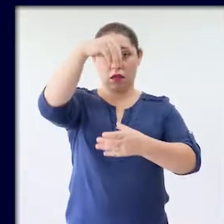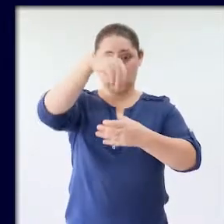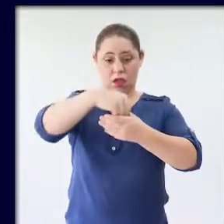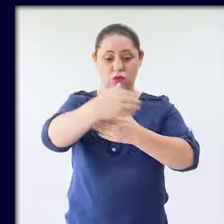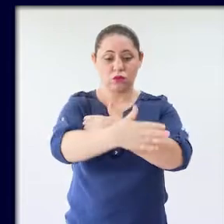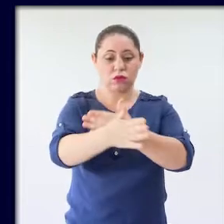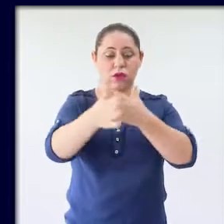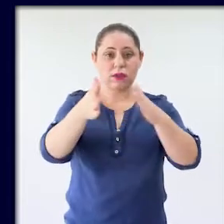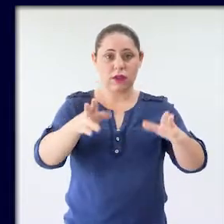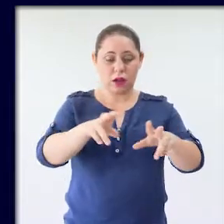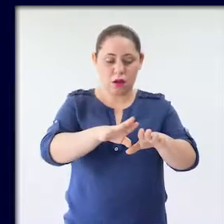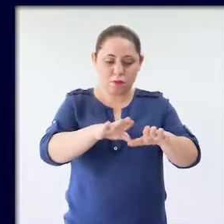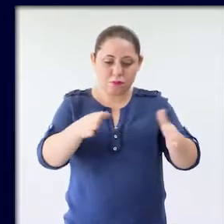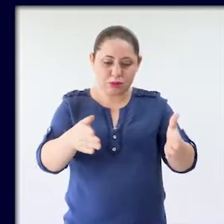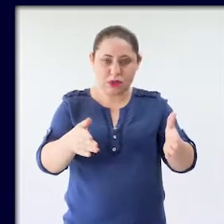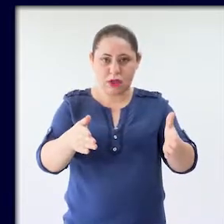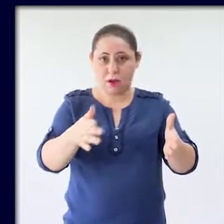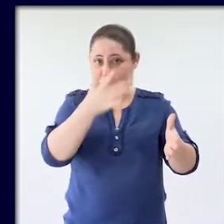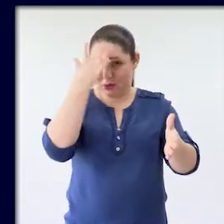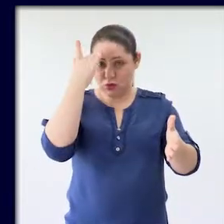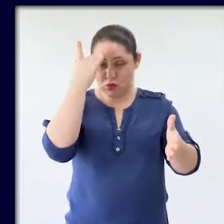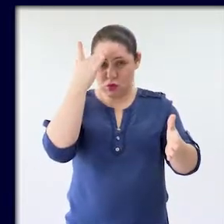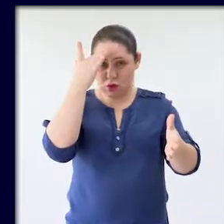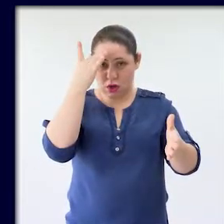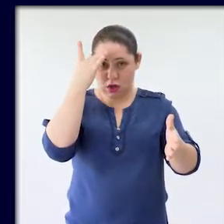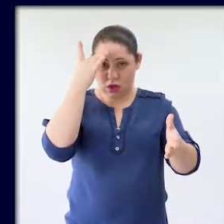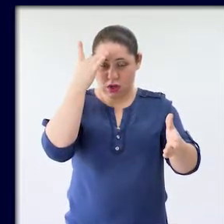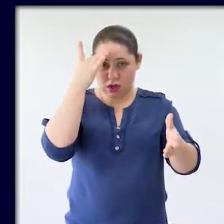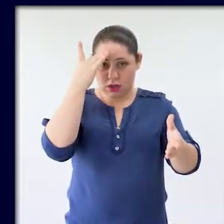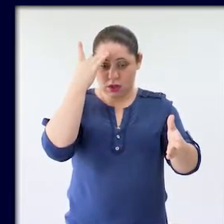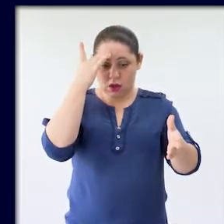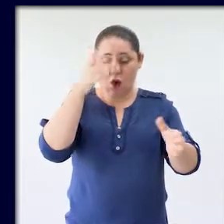das sessões, os mesários estão orientados